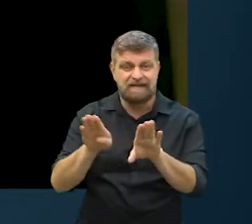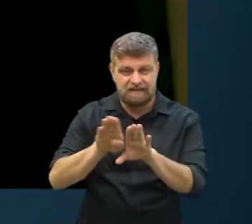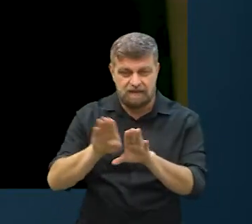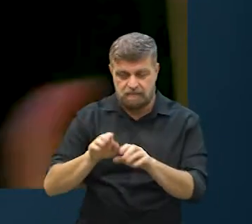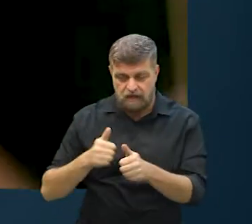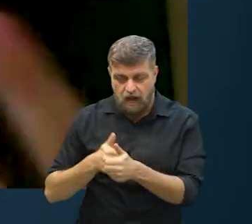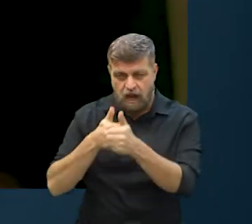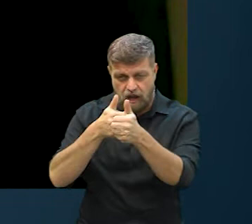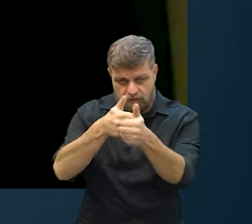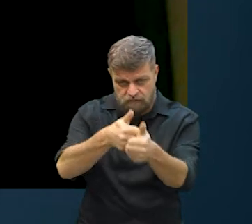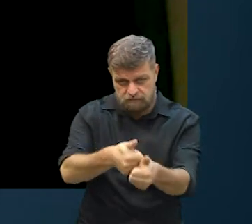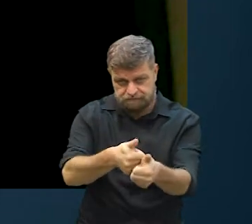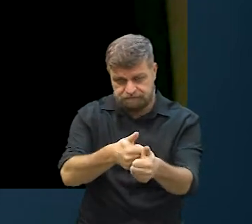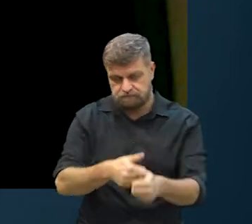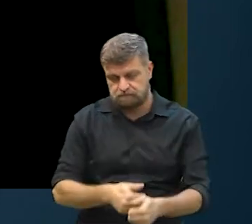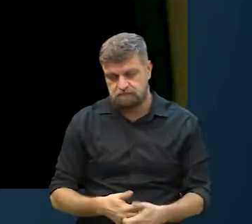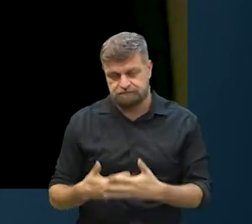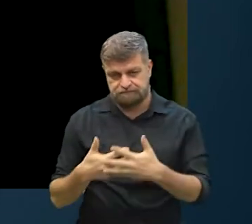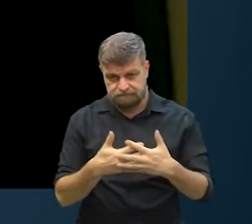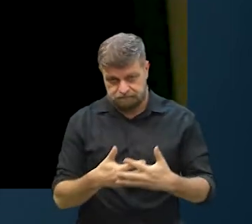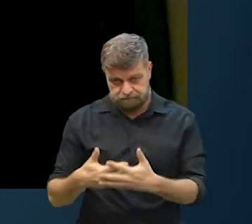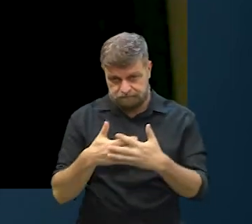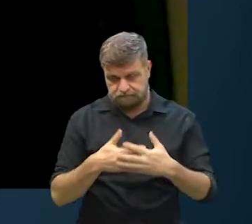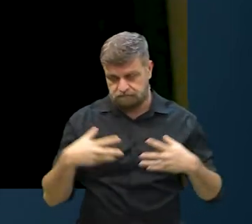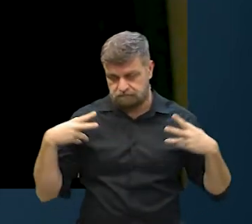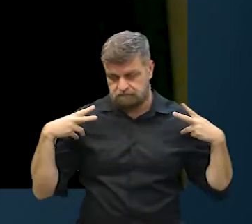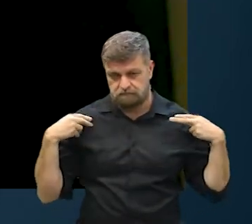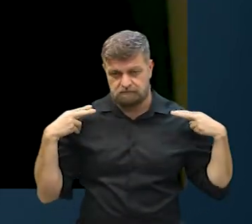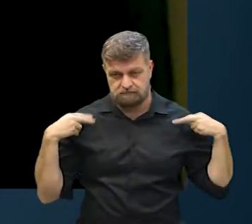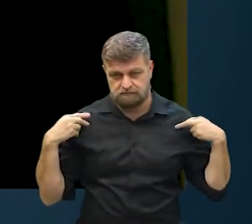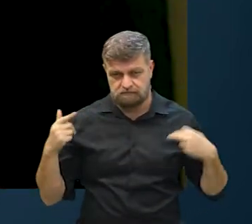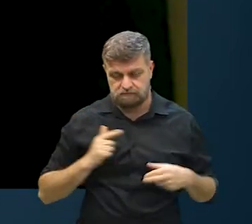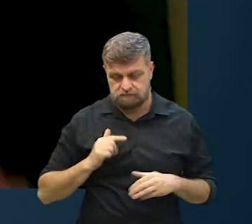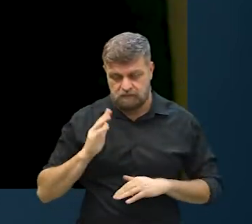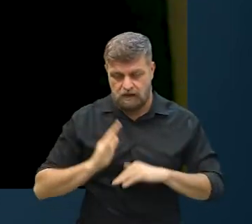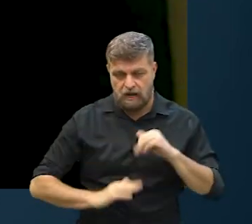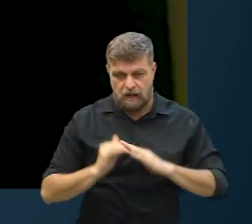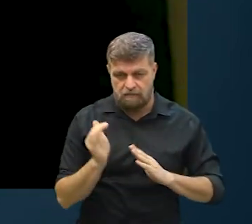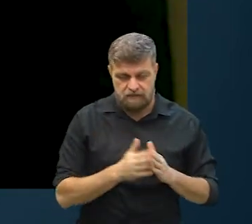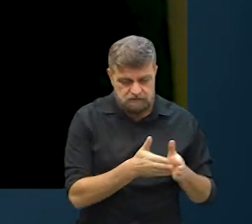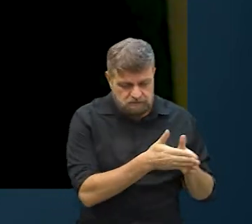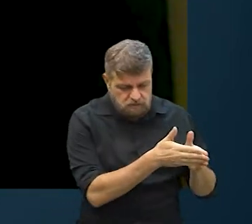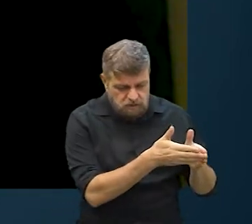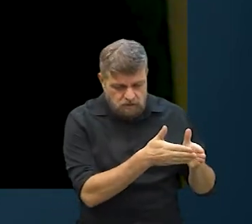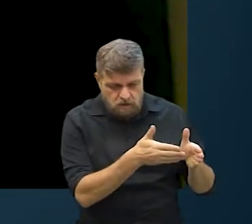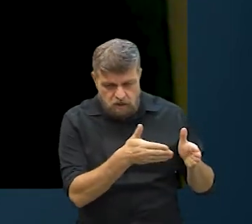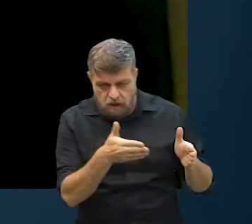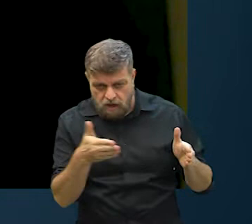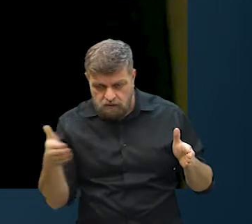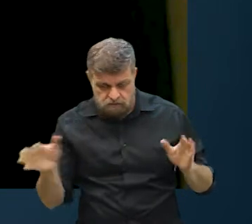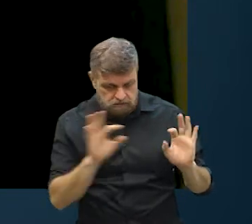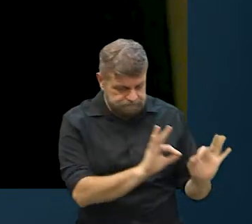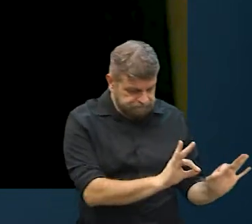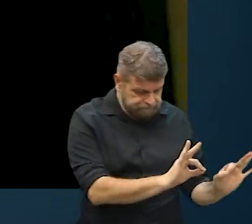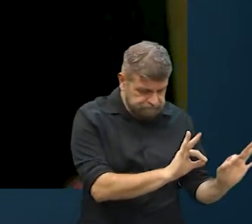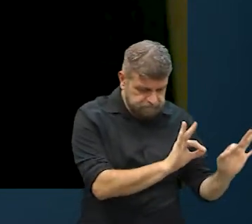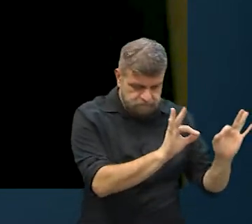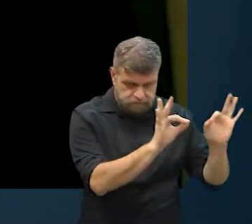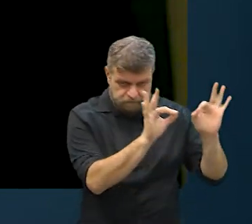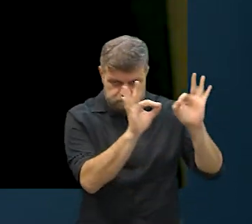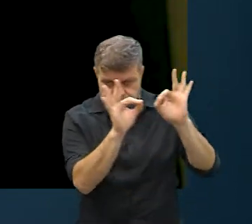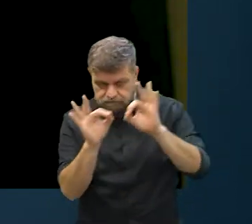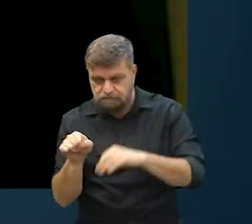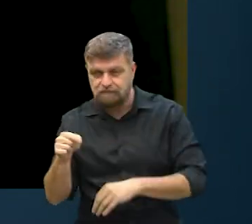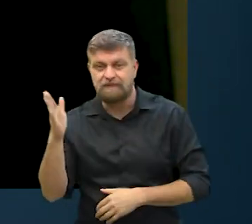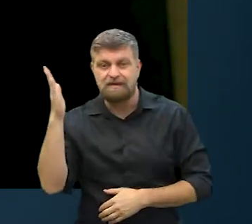também acompanha o motorista, toda a atividade dele também na aplicação, então ele que dá